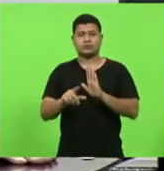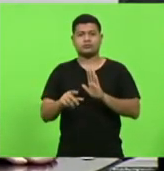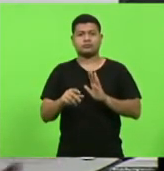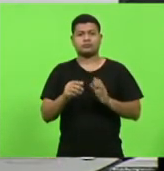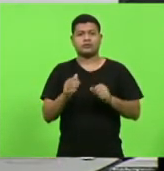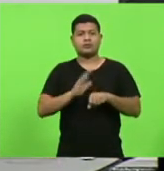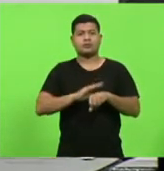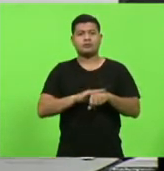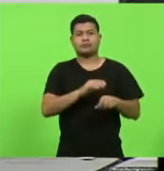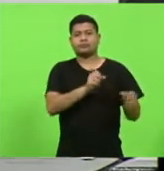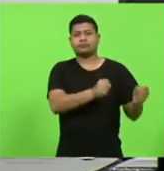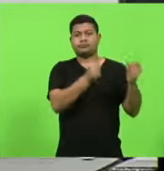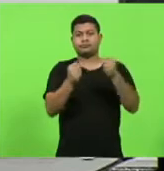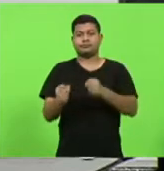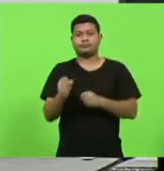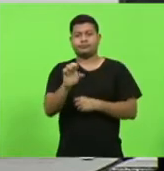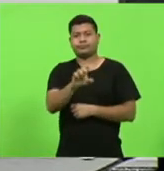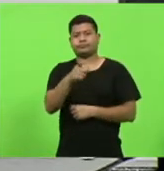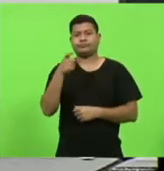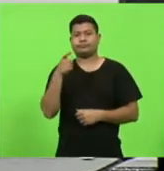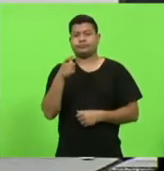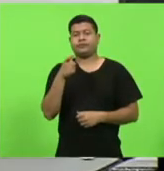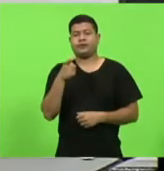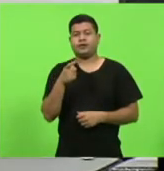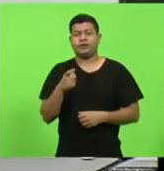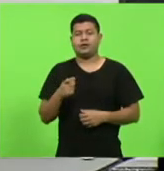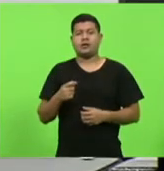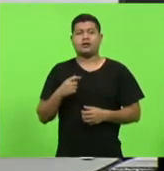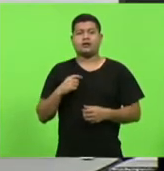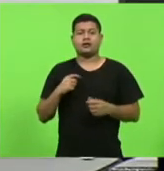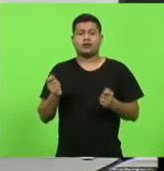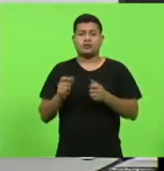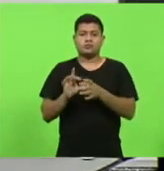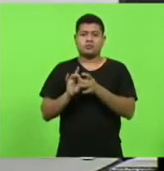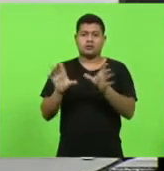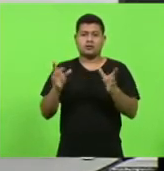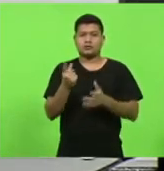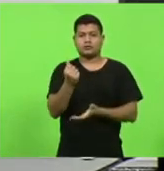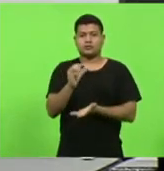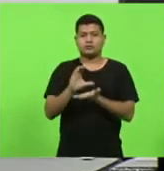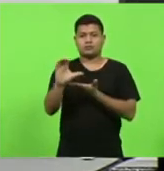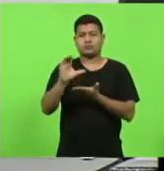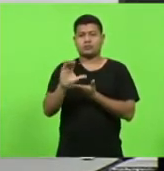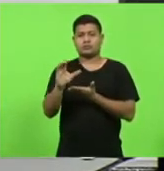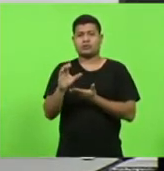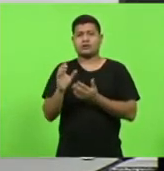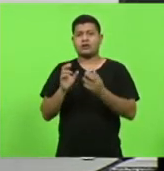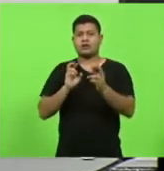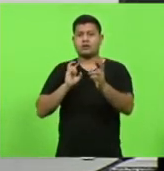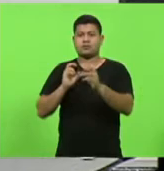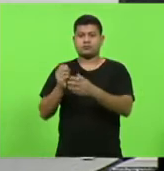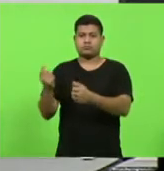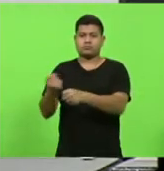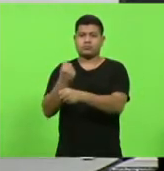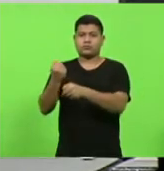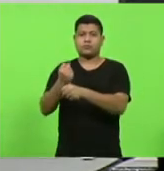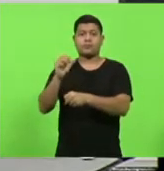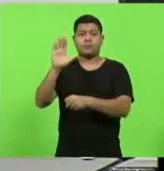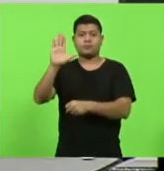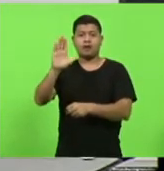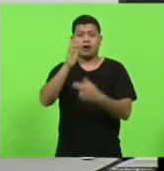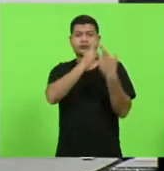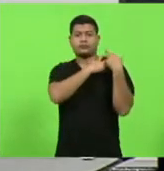que permite que o Estado invista recursos estaduais em obras de responsabilidade